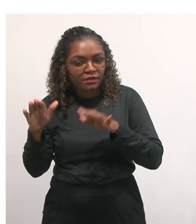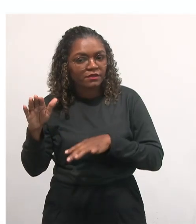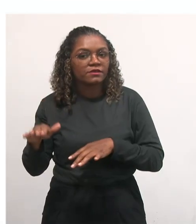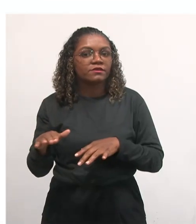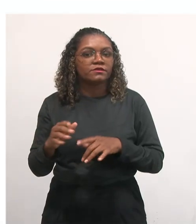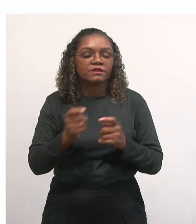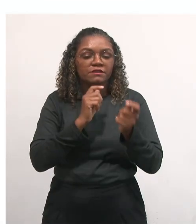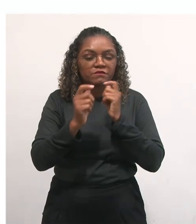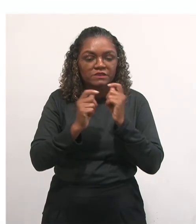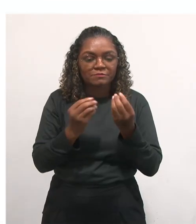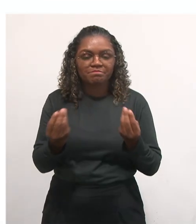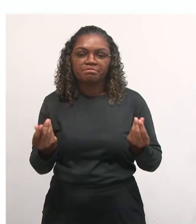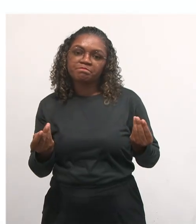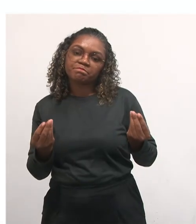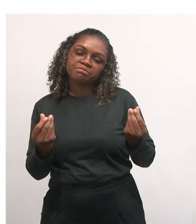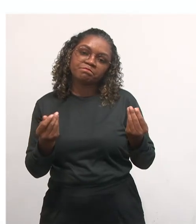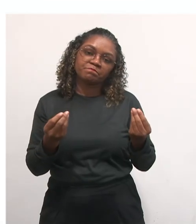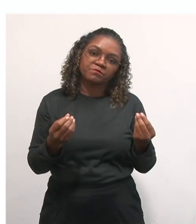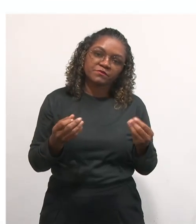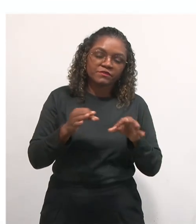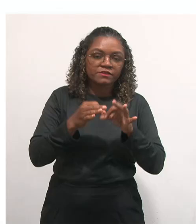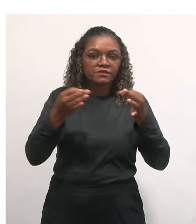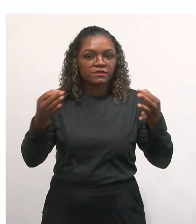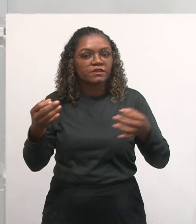para o entrevistado.